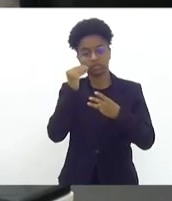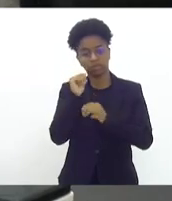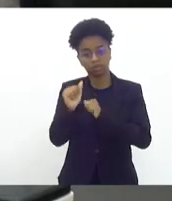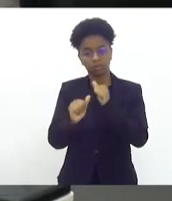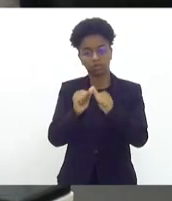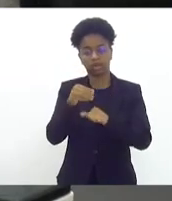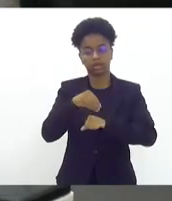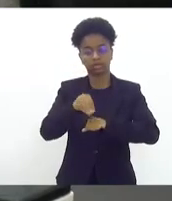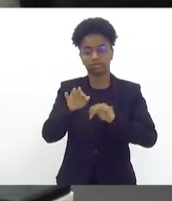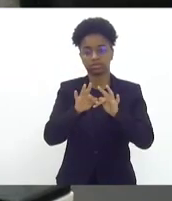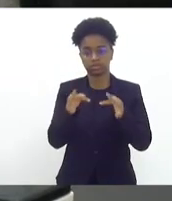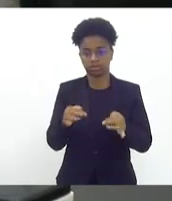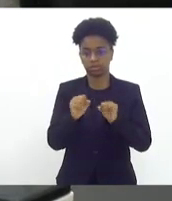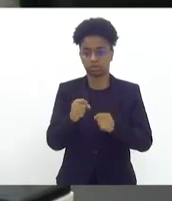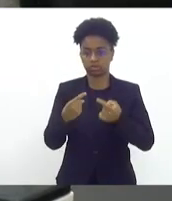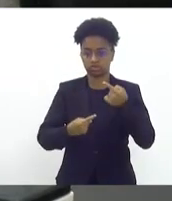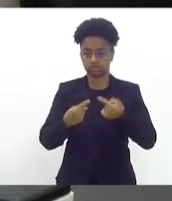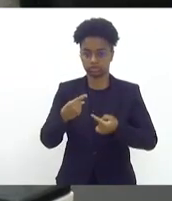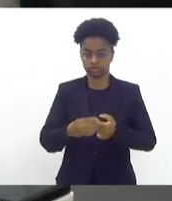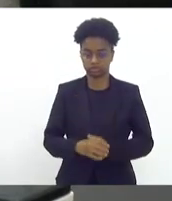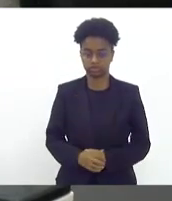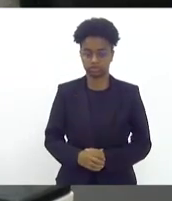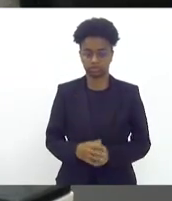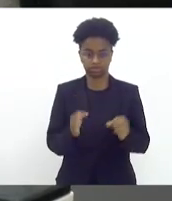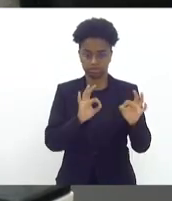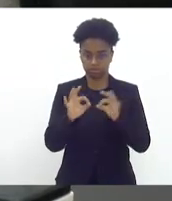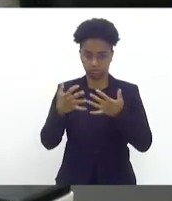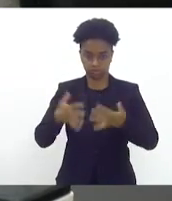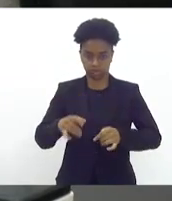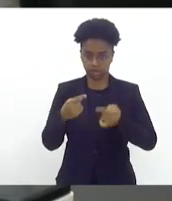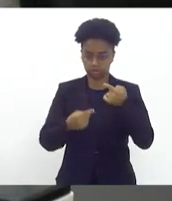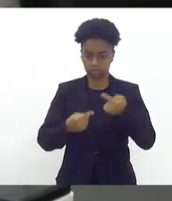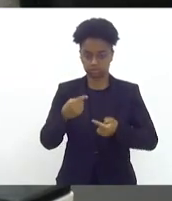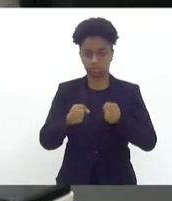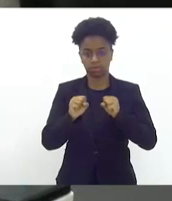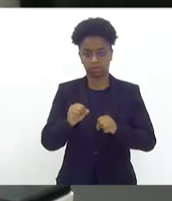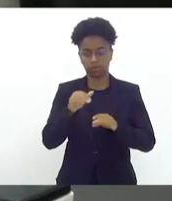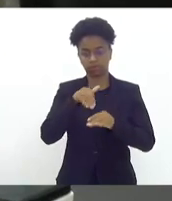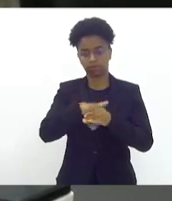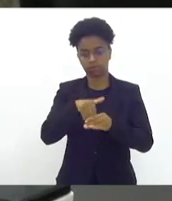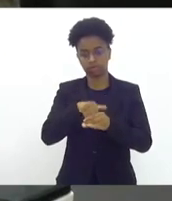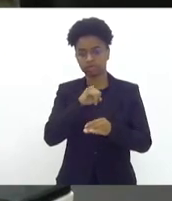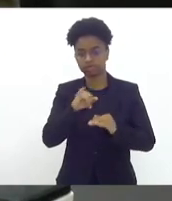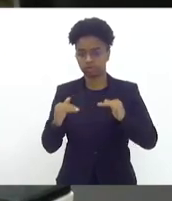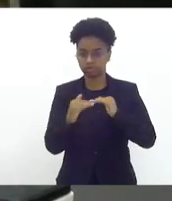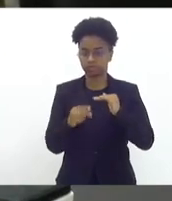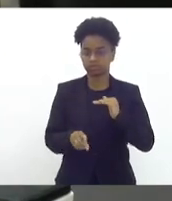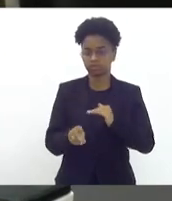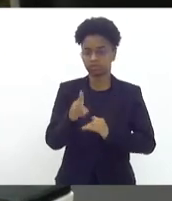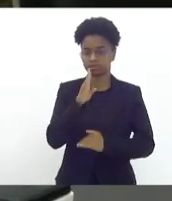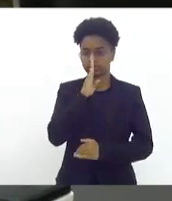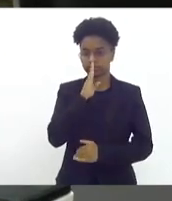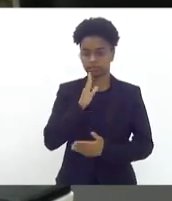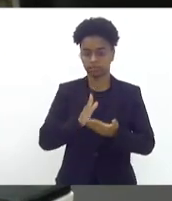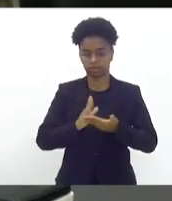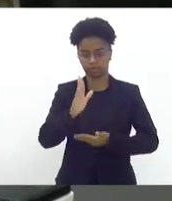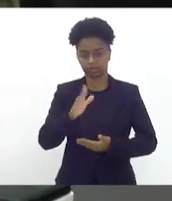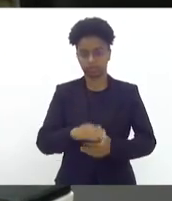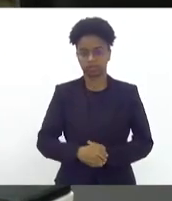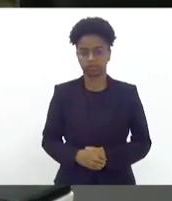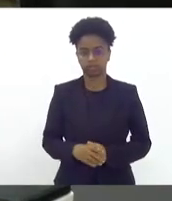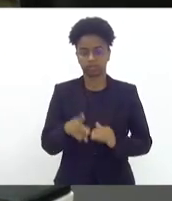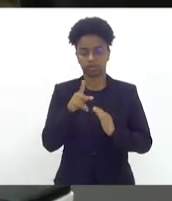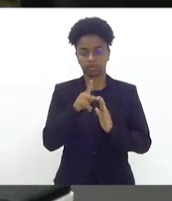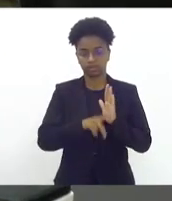simples. Em discussão, não havendo quem queira discutir, em votação, senhores que aprovam, permaneçam como estão. Aprovado,